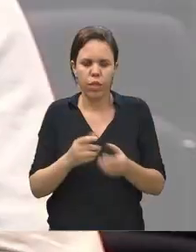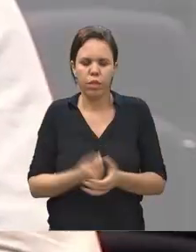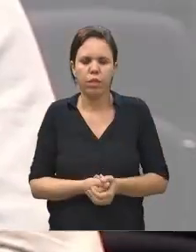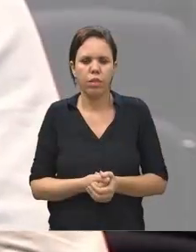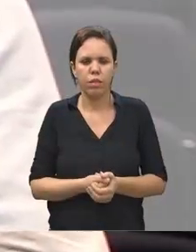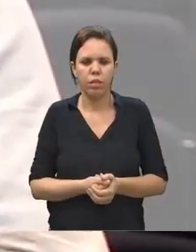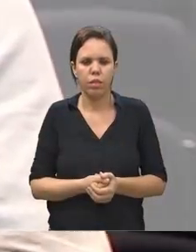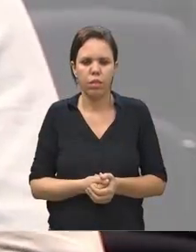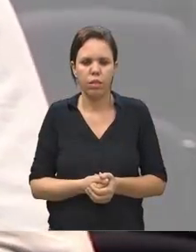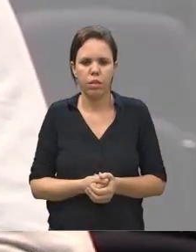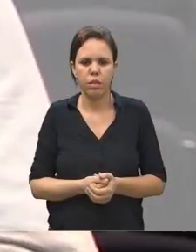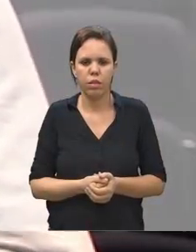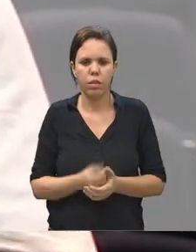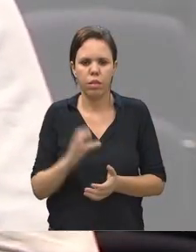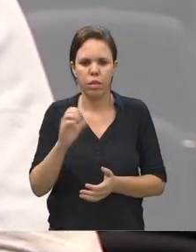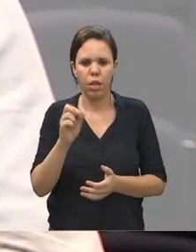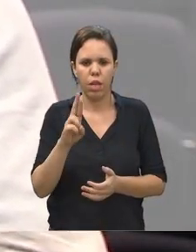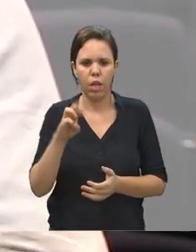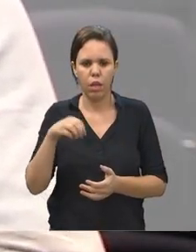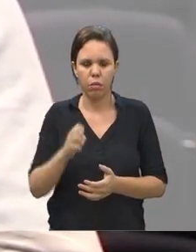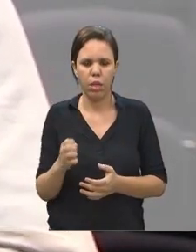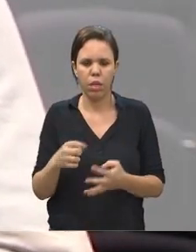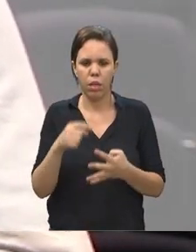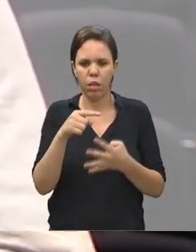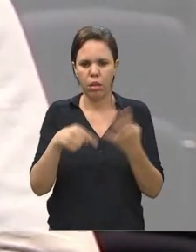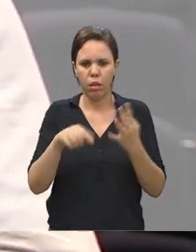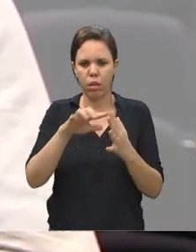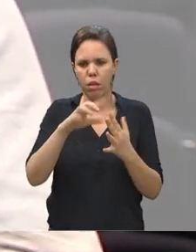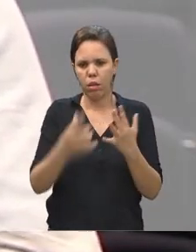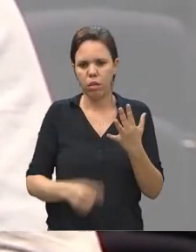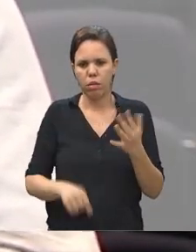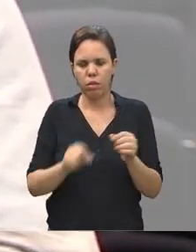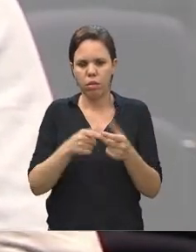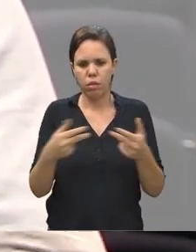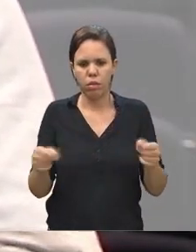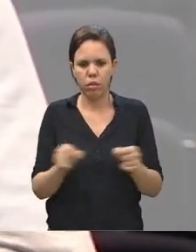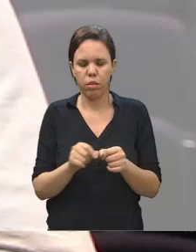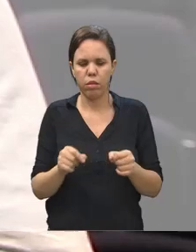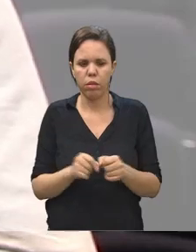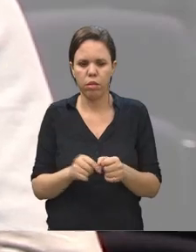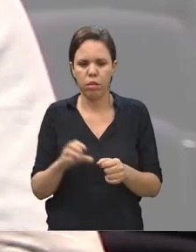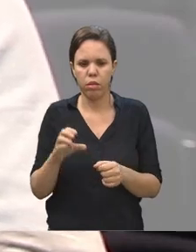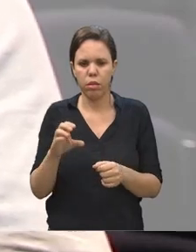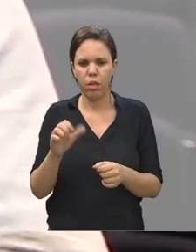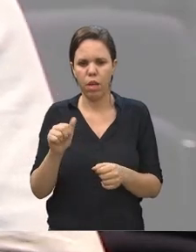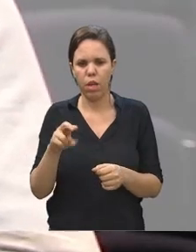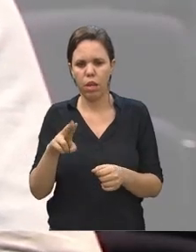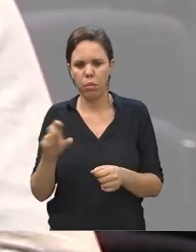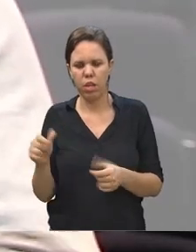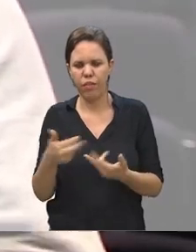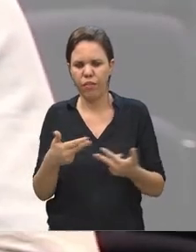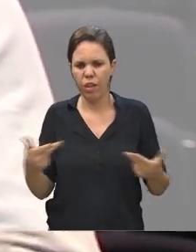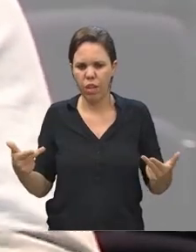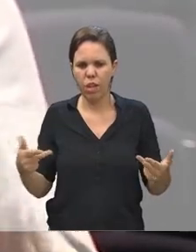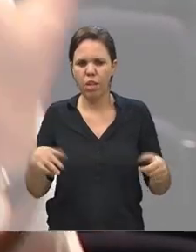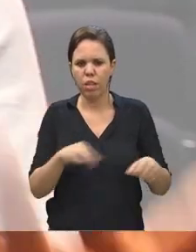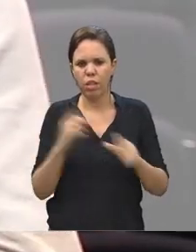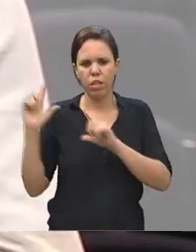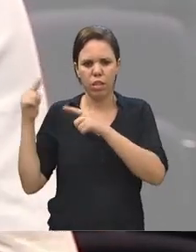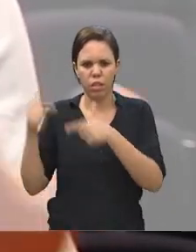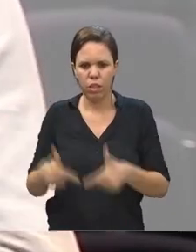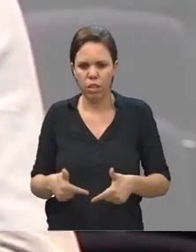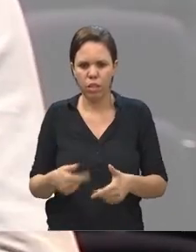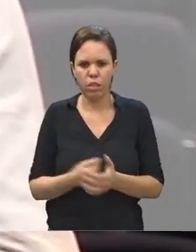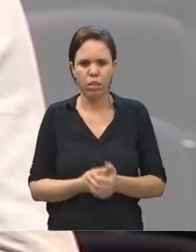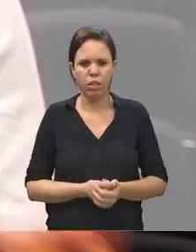faz. Carmen de Bizet, as quatro estações de Vivaldi, Carmina Burana, a nona sinfonia de Beethoven, as peças